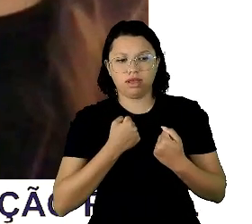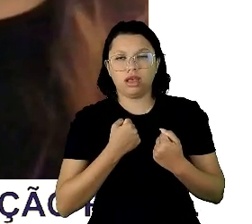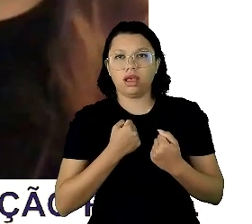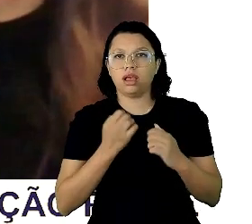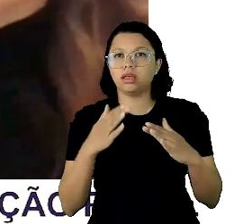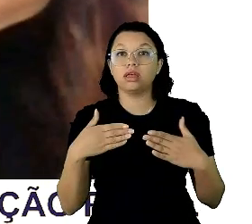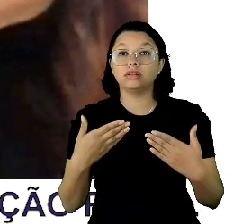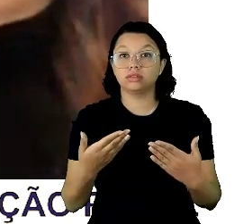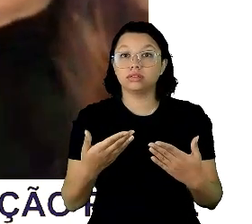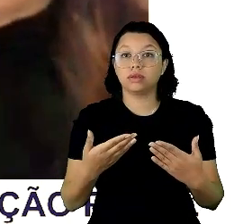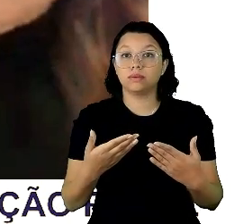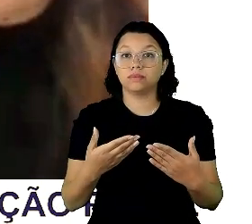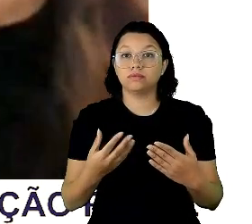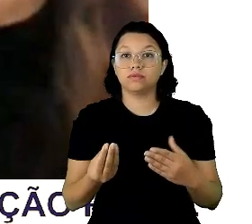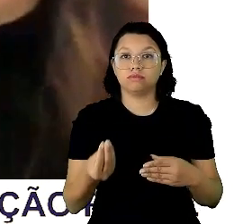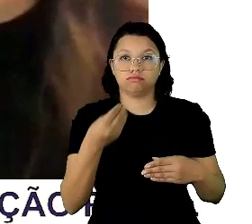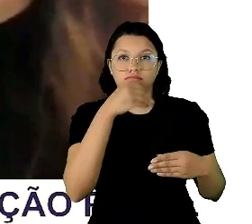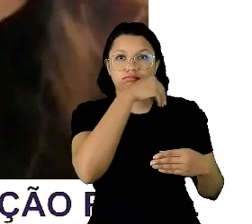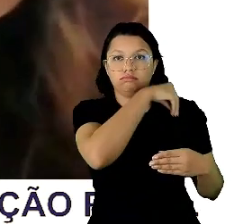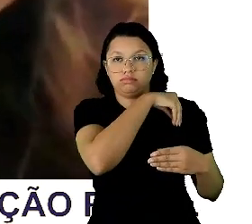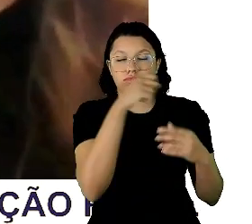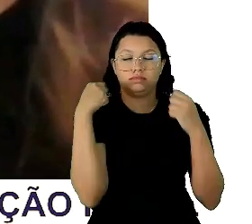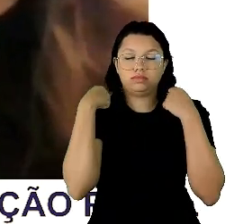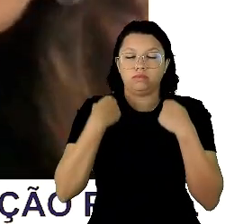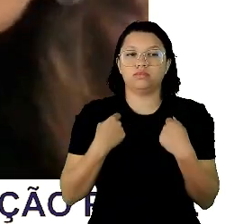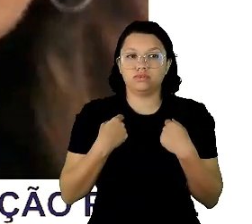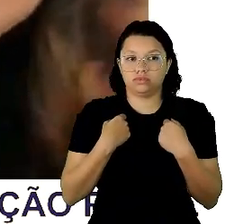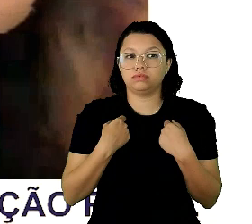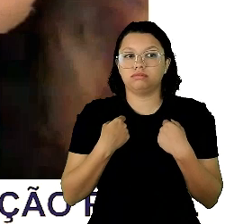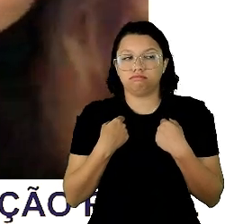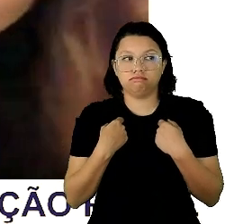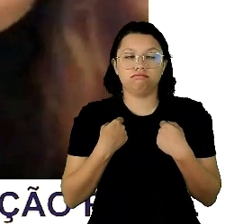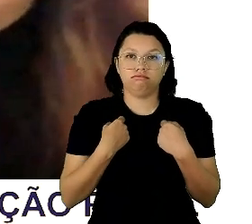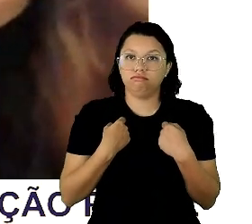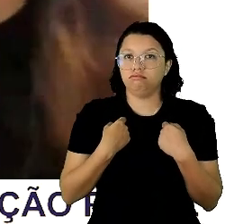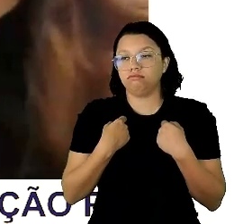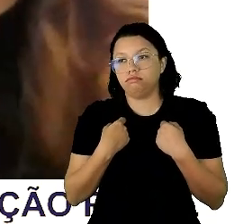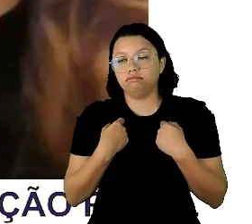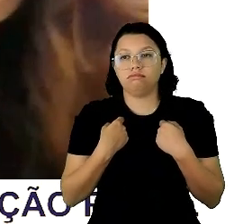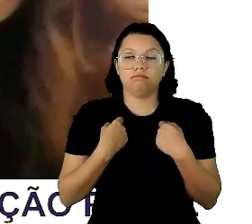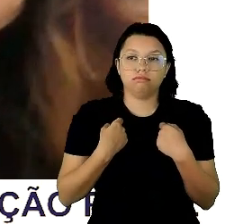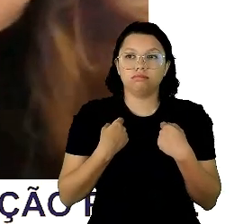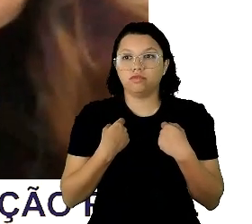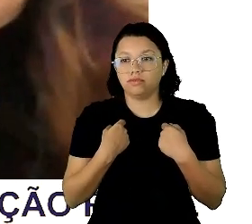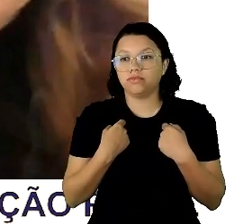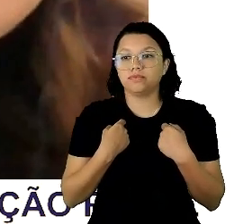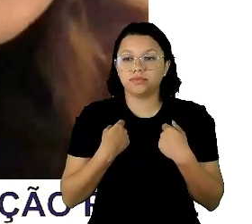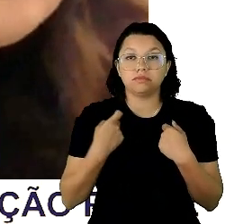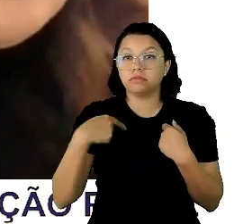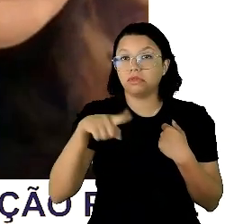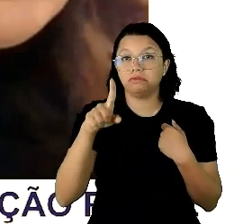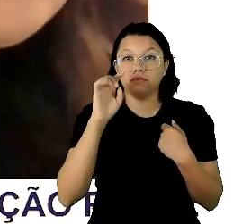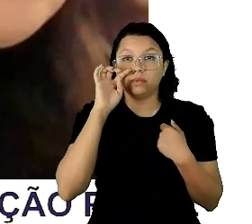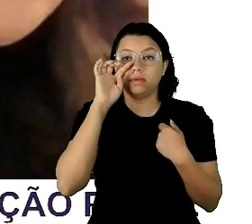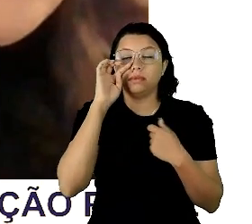alfinete de gancho na mochila, assim, discretamente, e com isso eu fui desbravar a rua, né?